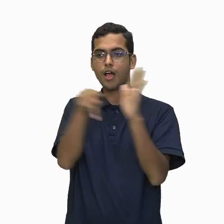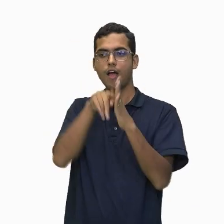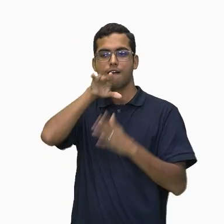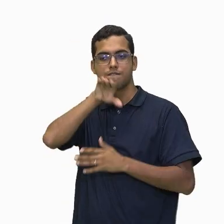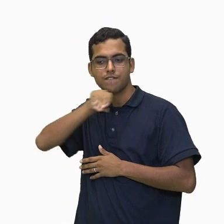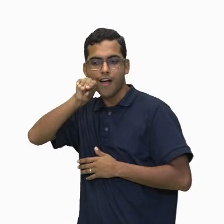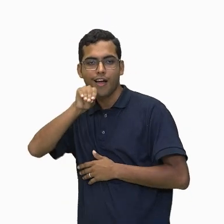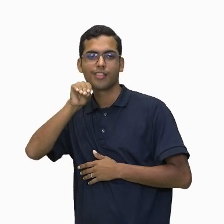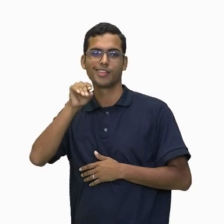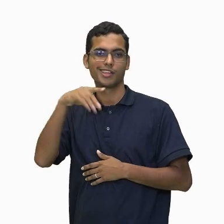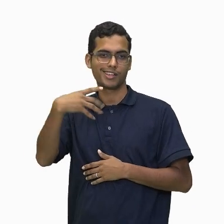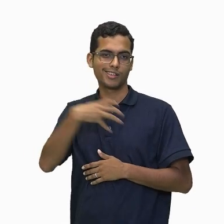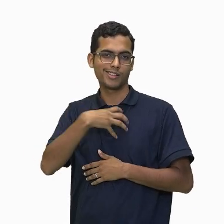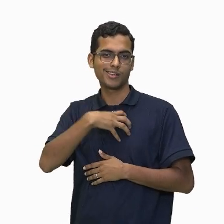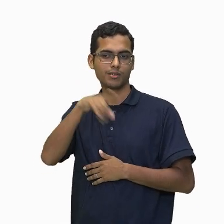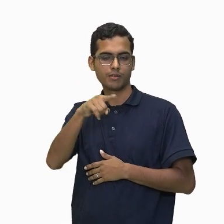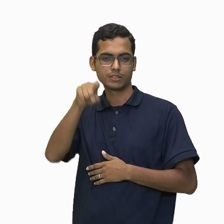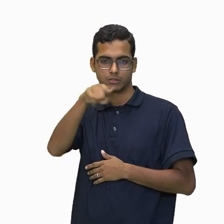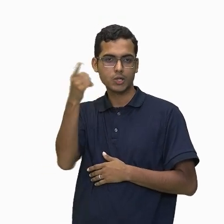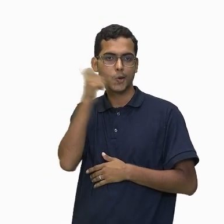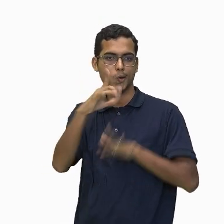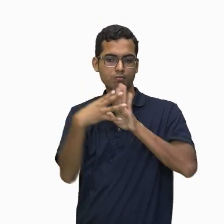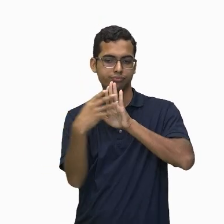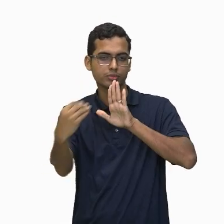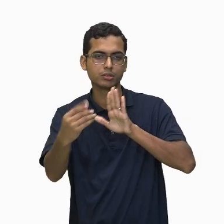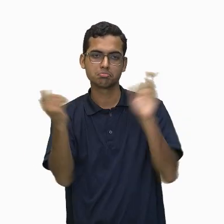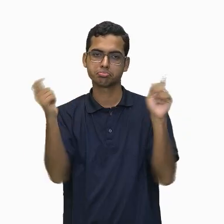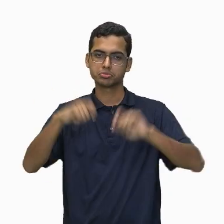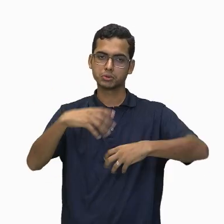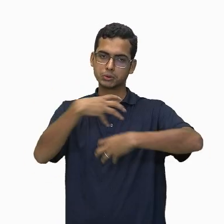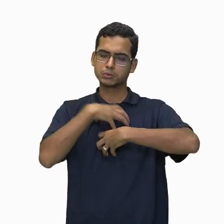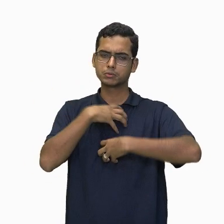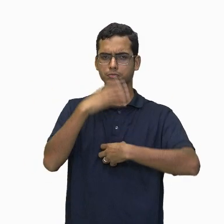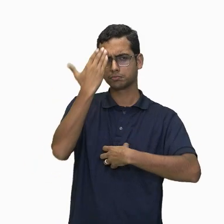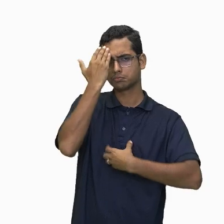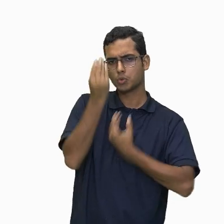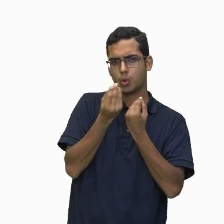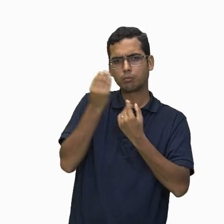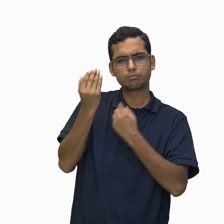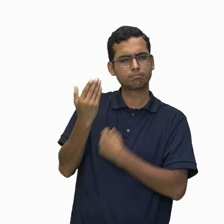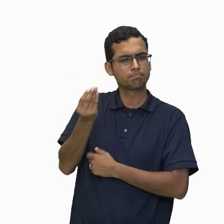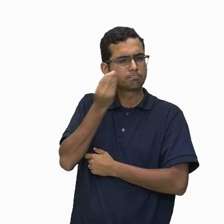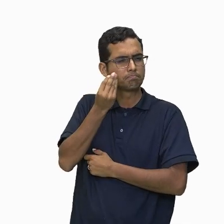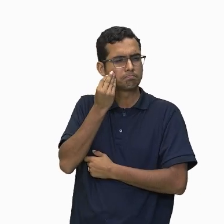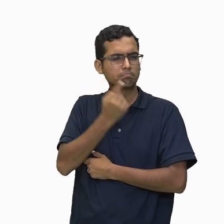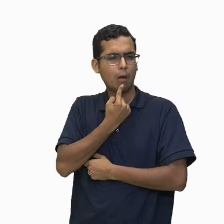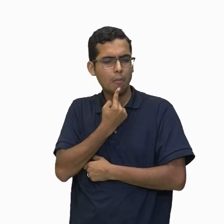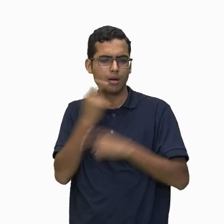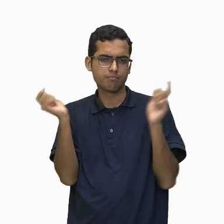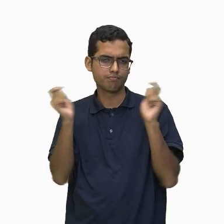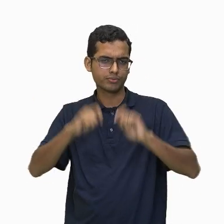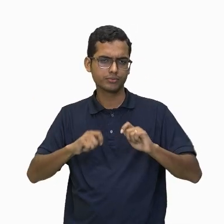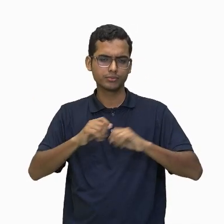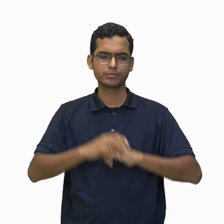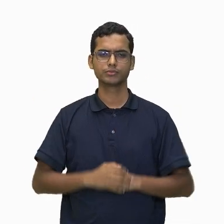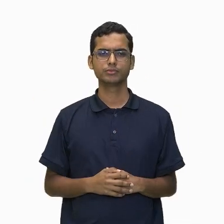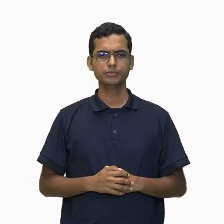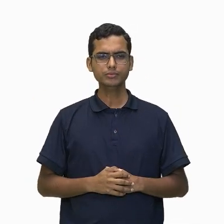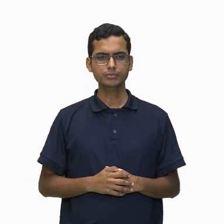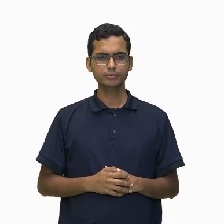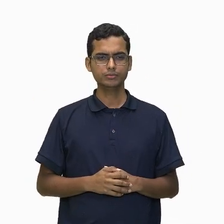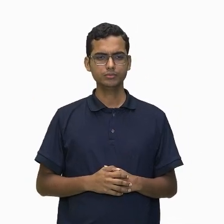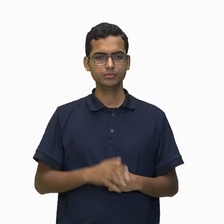aqui, flex, flex. Mostrar algo com orgulho, especialmente algo caro